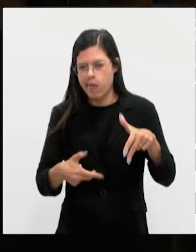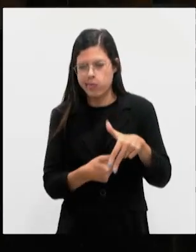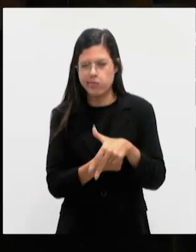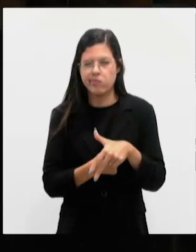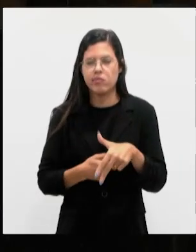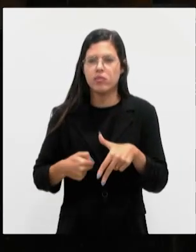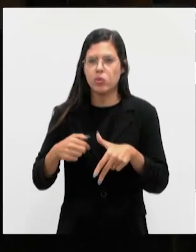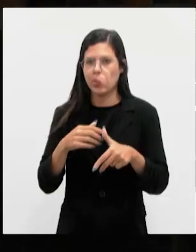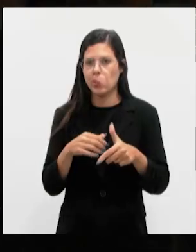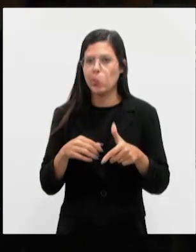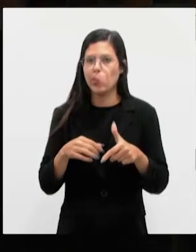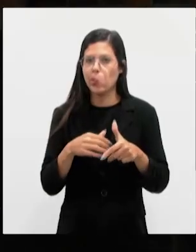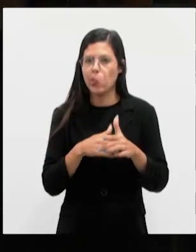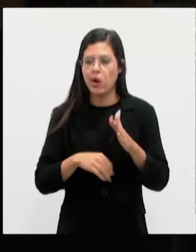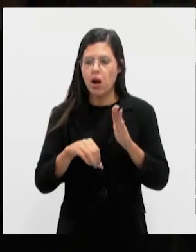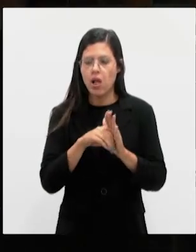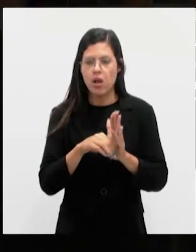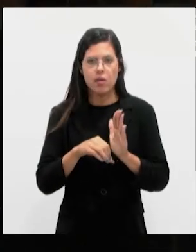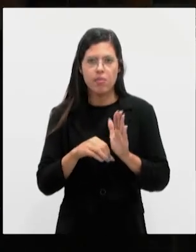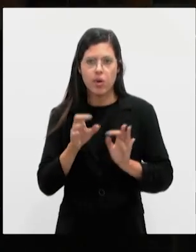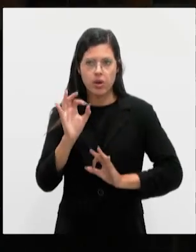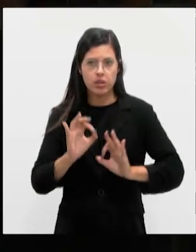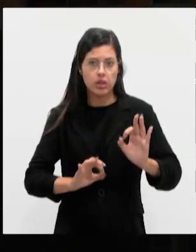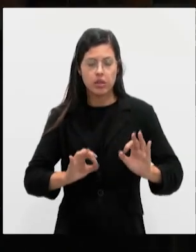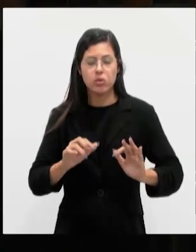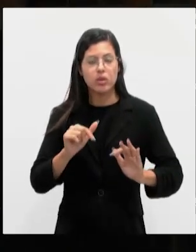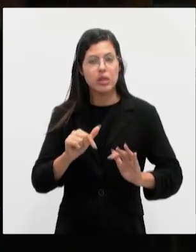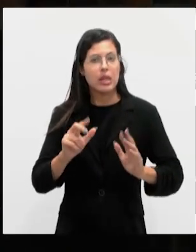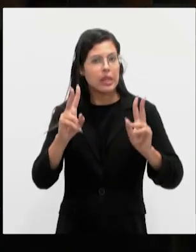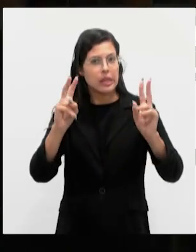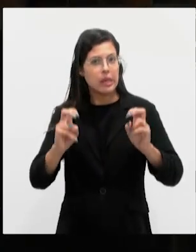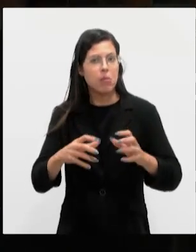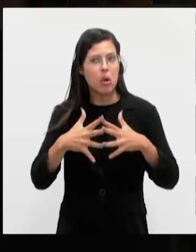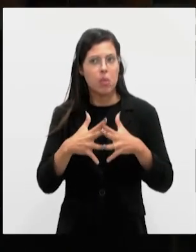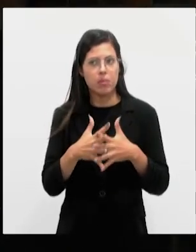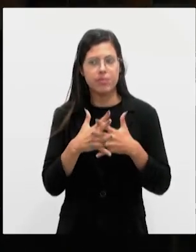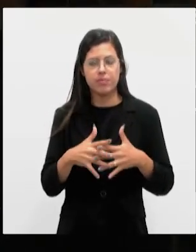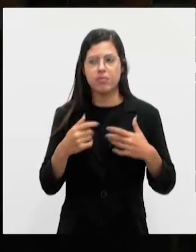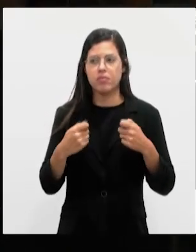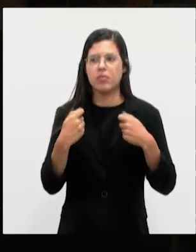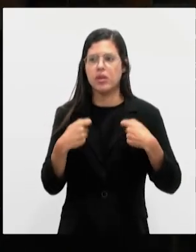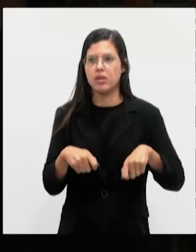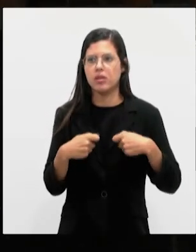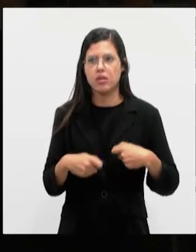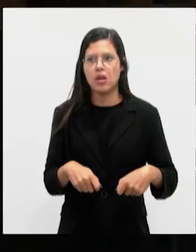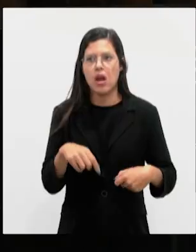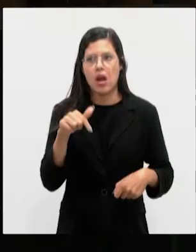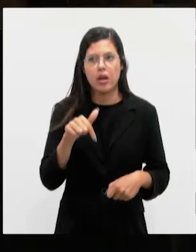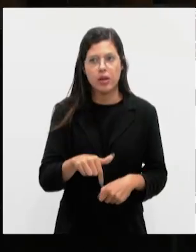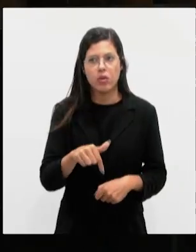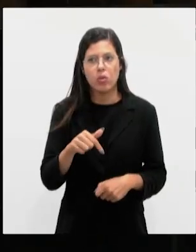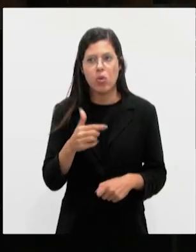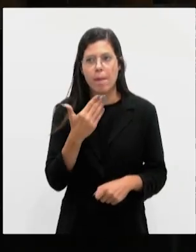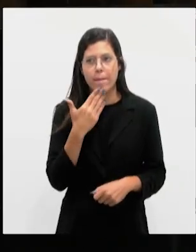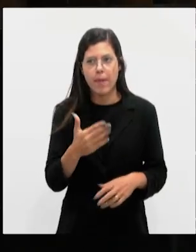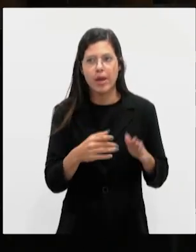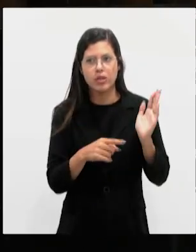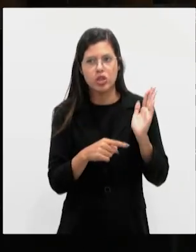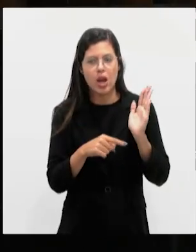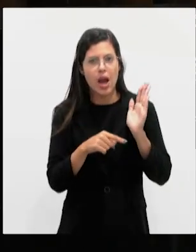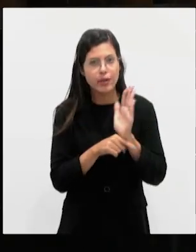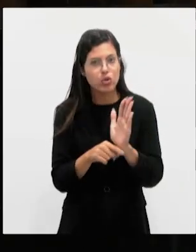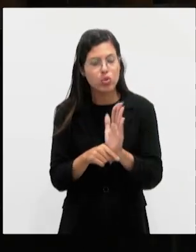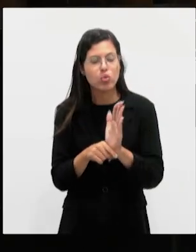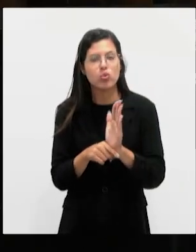organizado. São temas complexos que precisam também, e aqui quando se pede ajuda, a gente pede ajuda ao